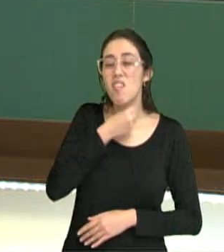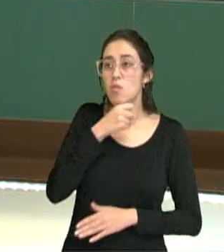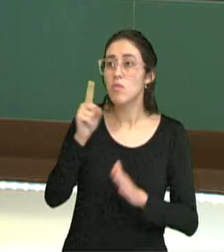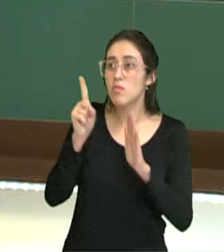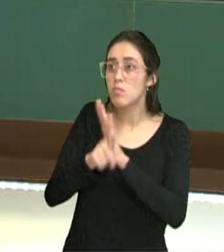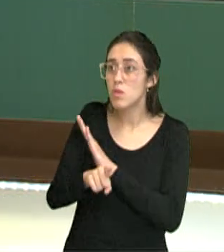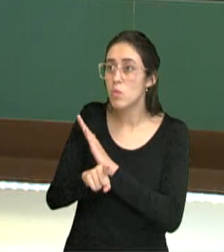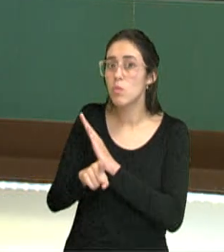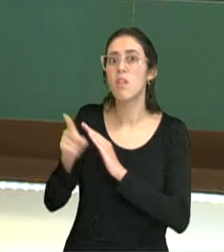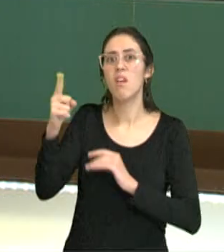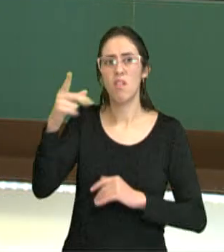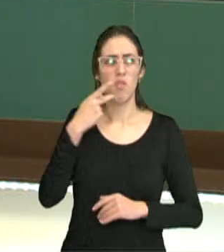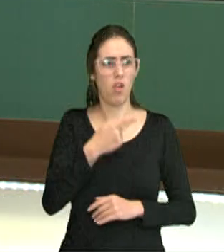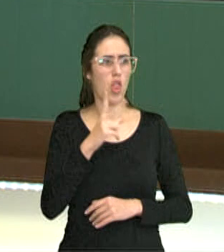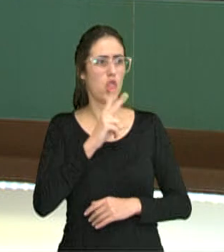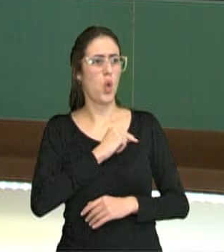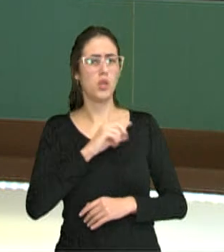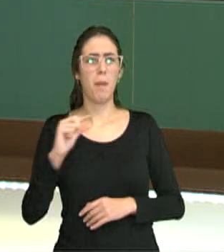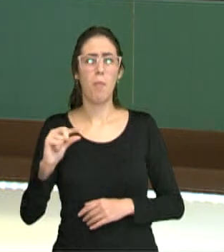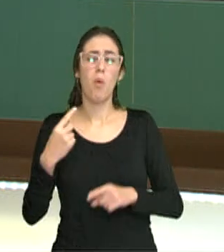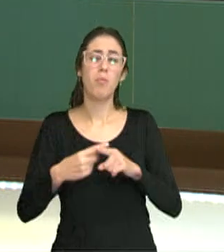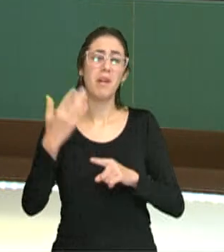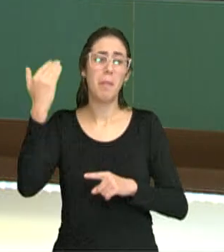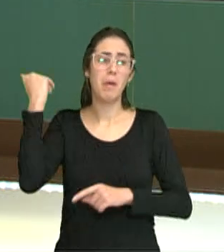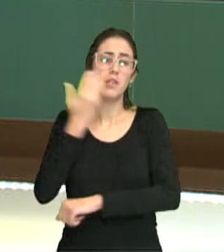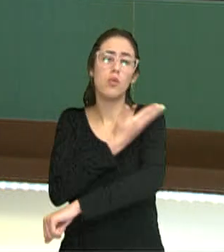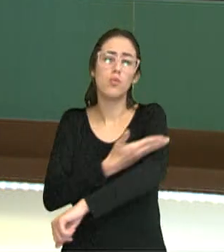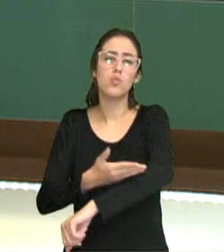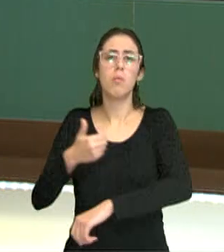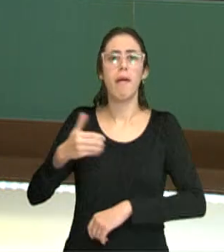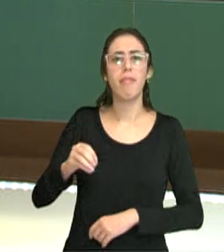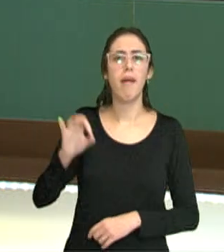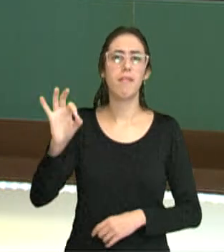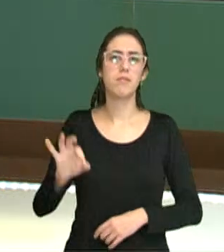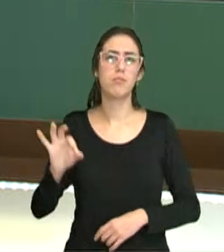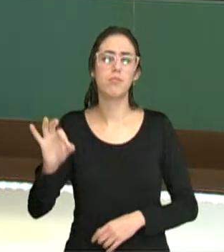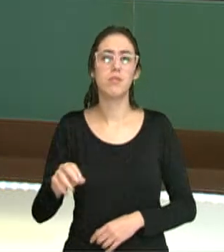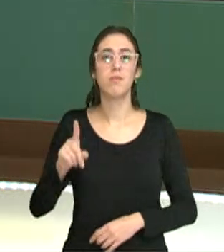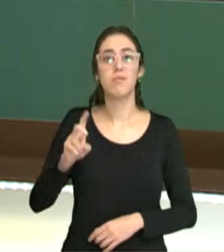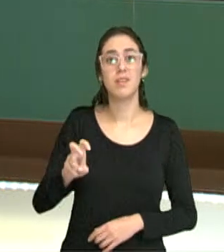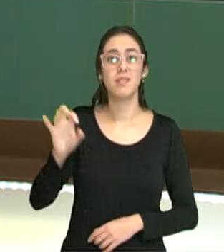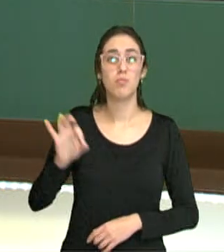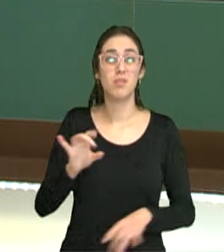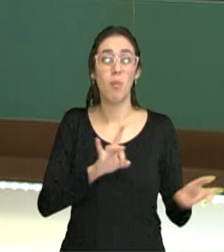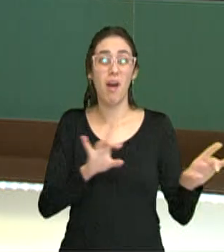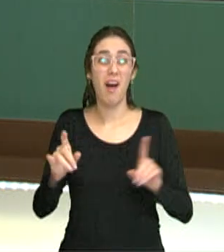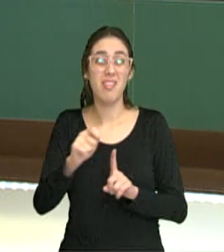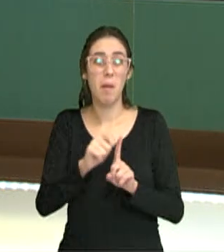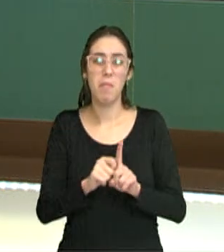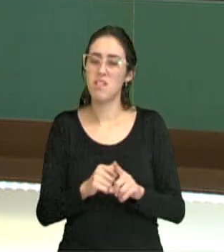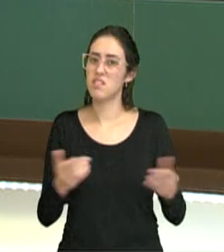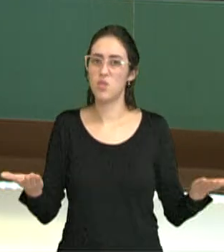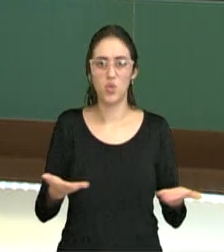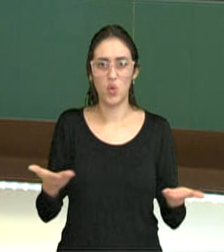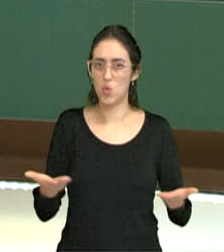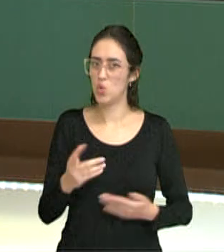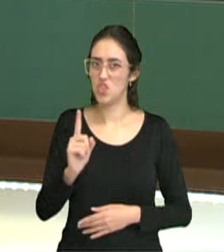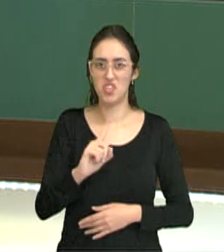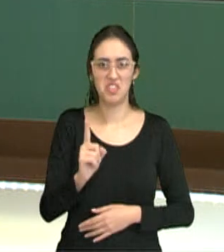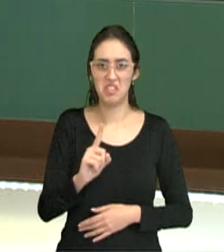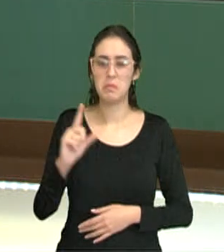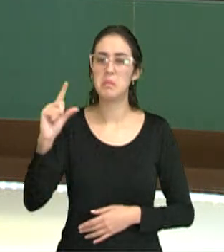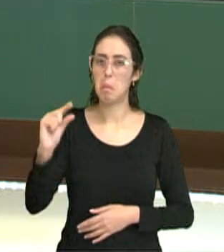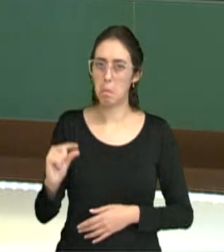rendimentos anteriormente de 10%, 15% ao mês. Hoje em dia a gente não tem esse rendimento ao